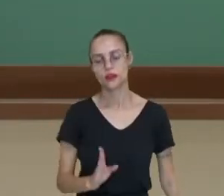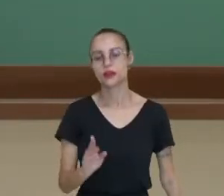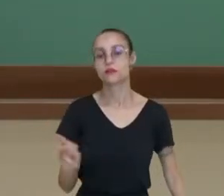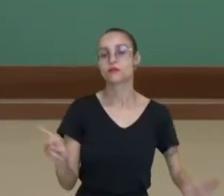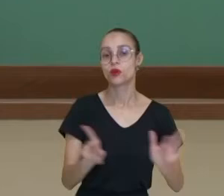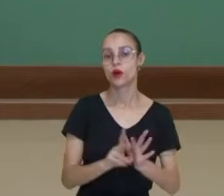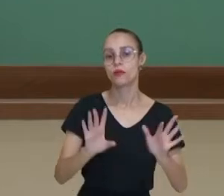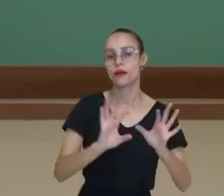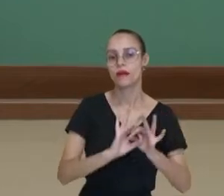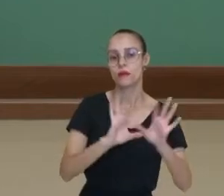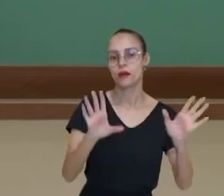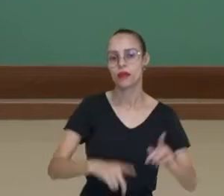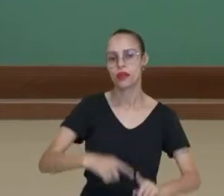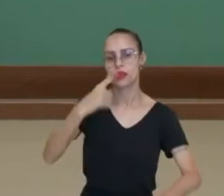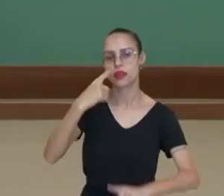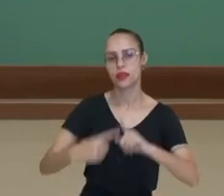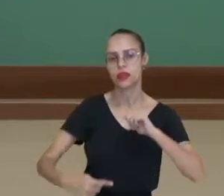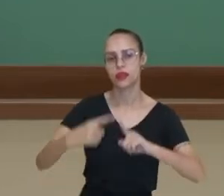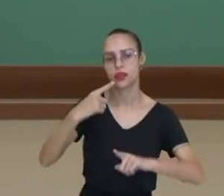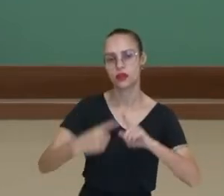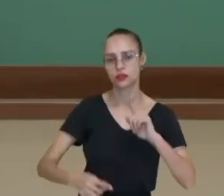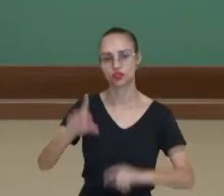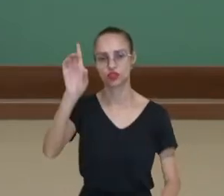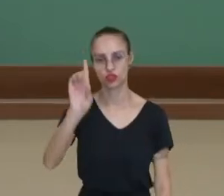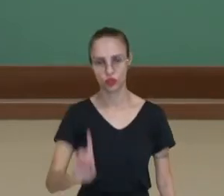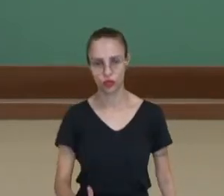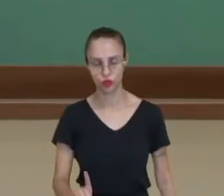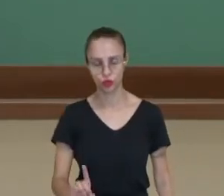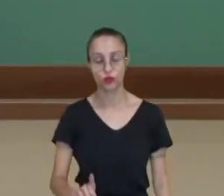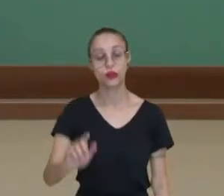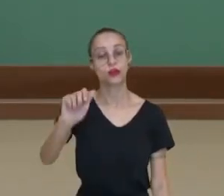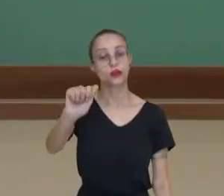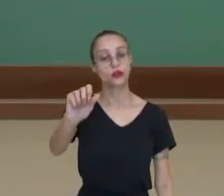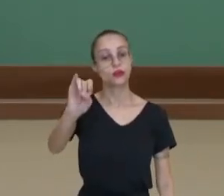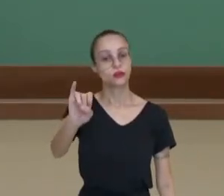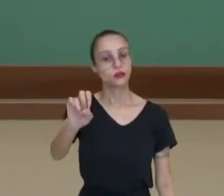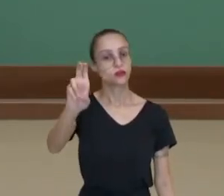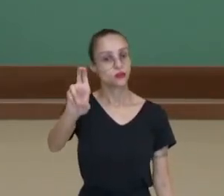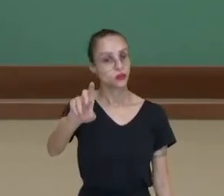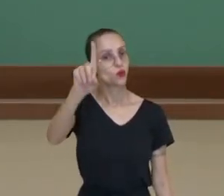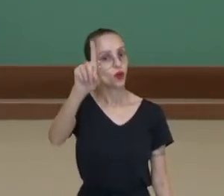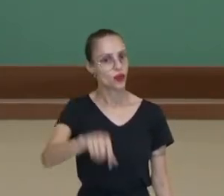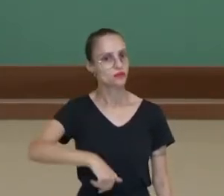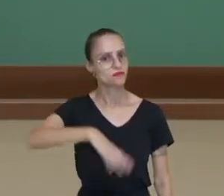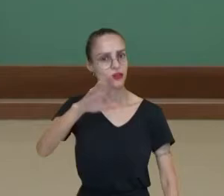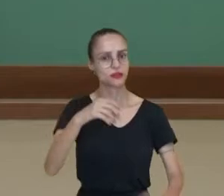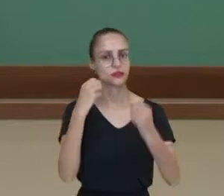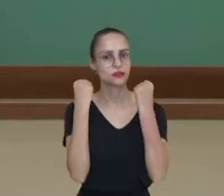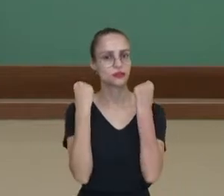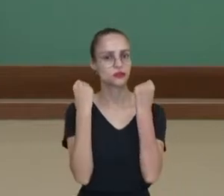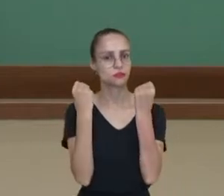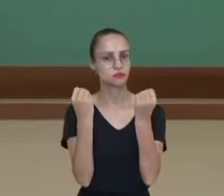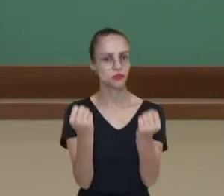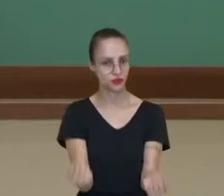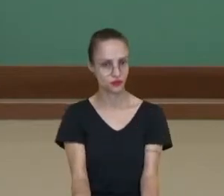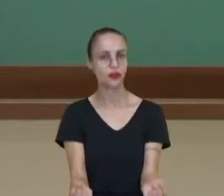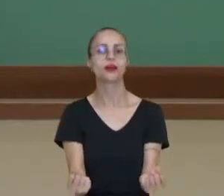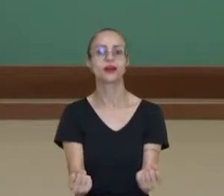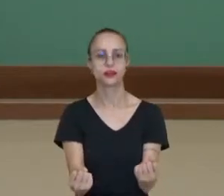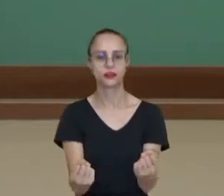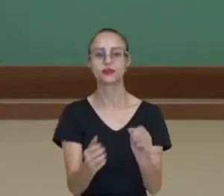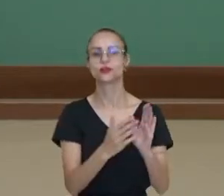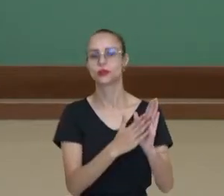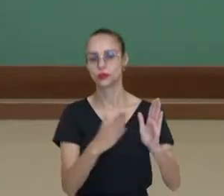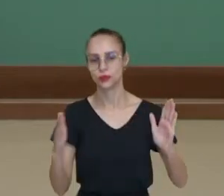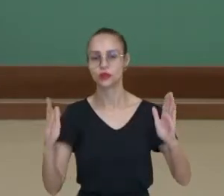liberdade, restrição de liberdade e de direitos. O ato institucional número 5 foi o mais pesado dos atos institucionais durante o